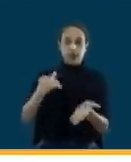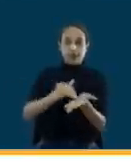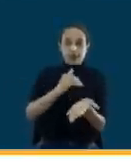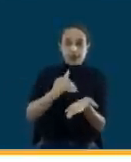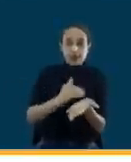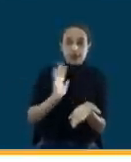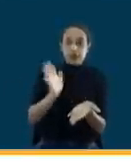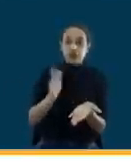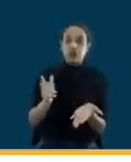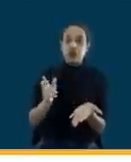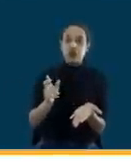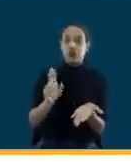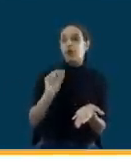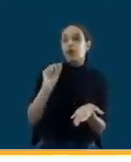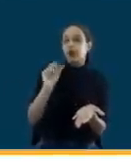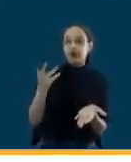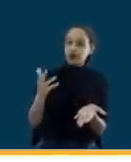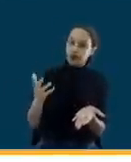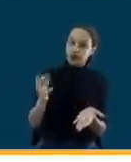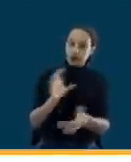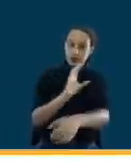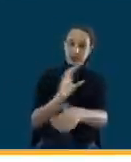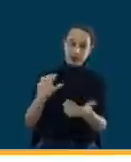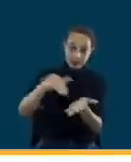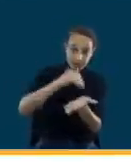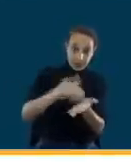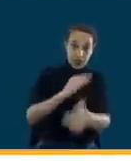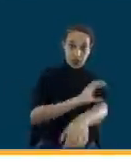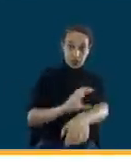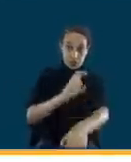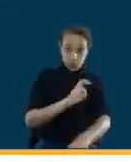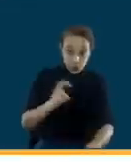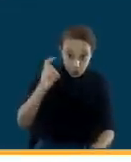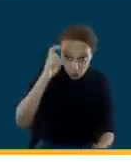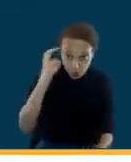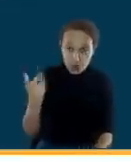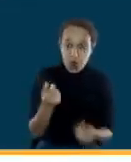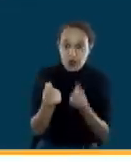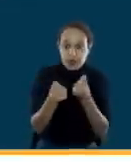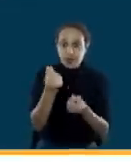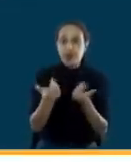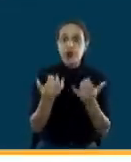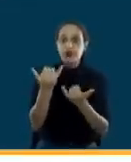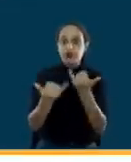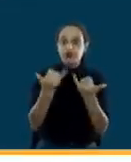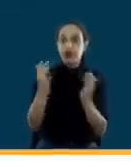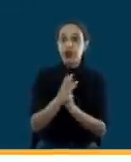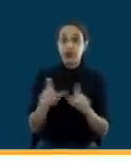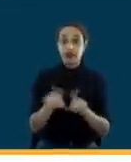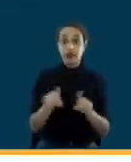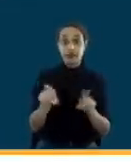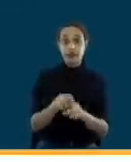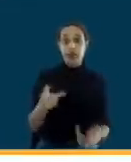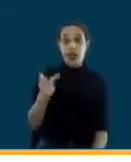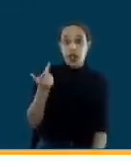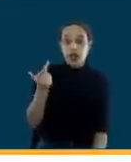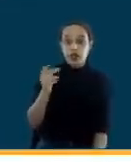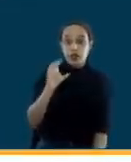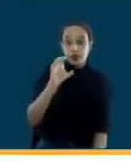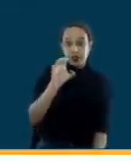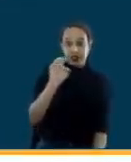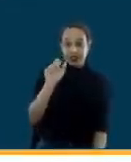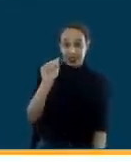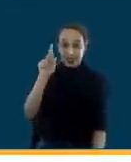Secretaria de Cultura e de Economia Criativa, mas aprender também com o Ceará, que o Ceará caminha à velocidade da luz,